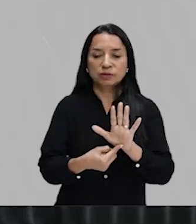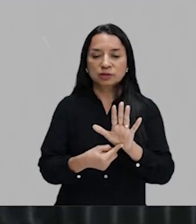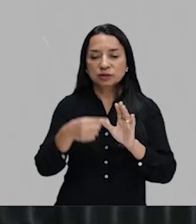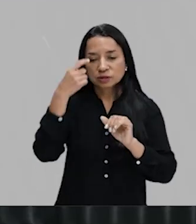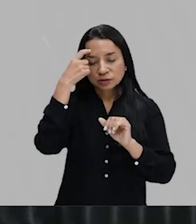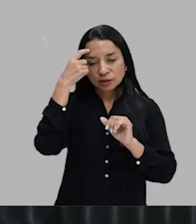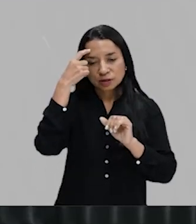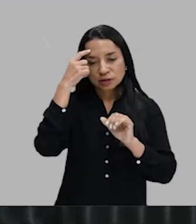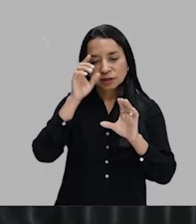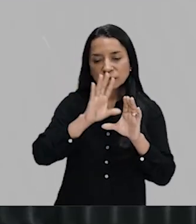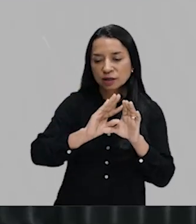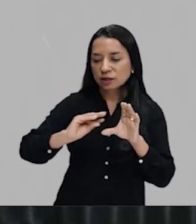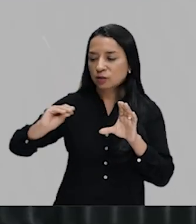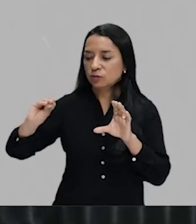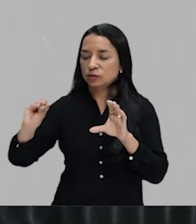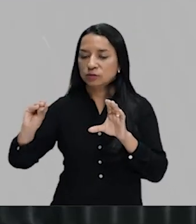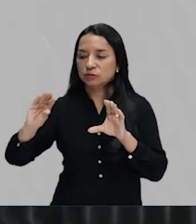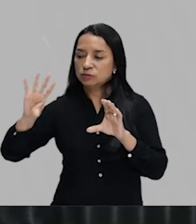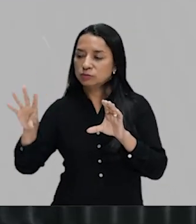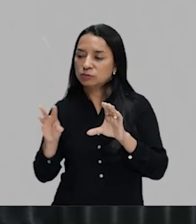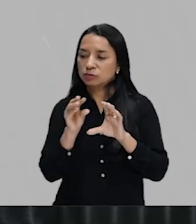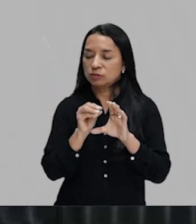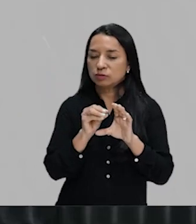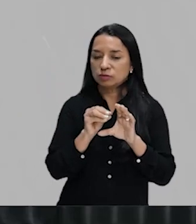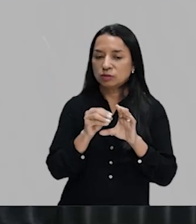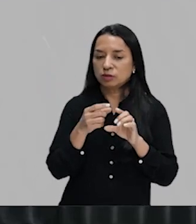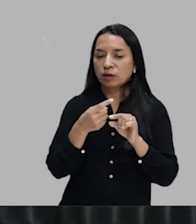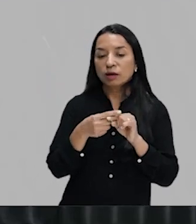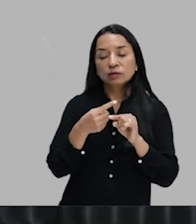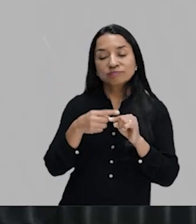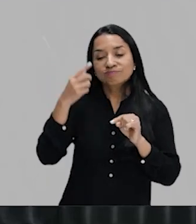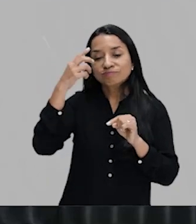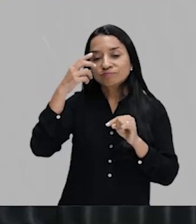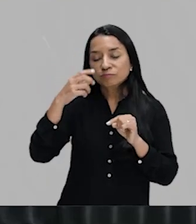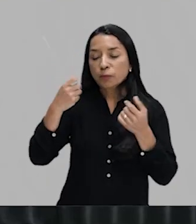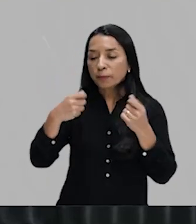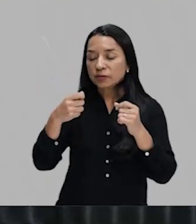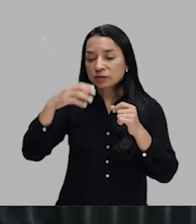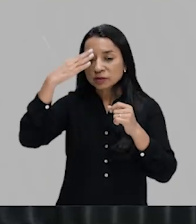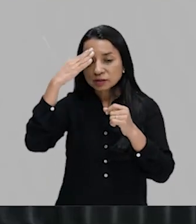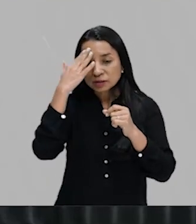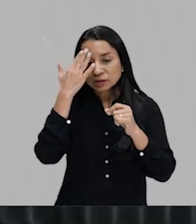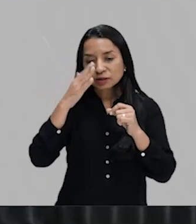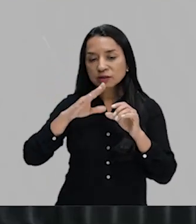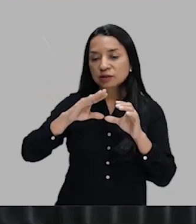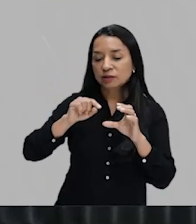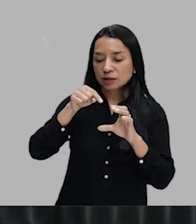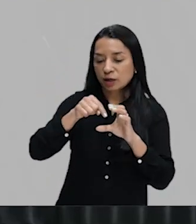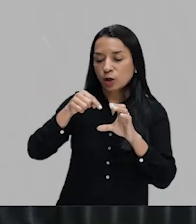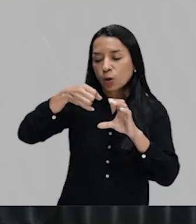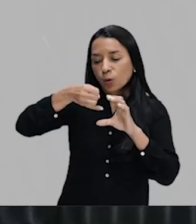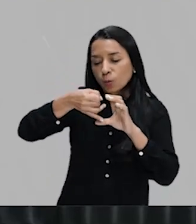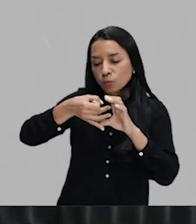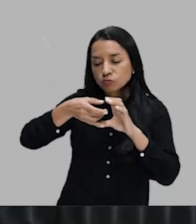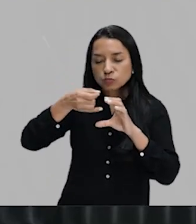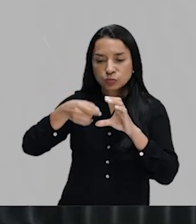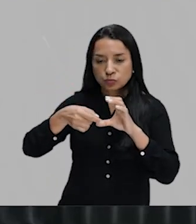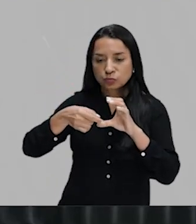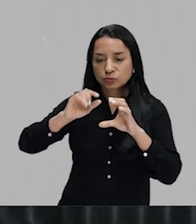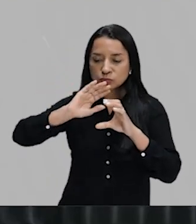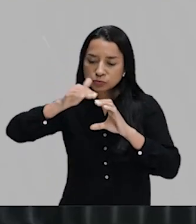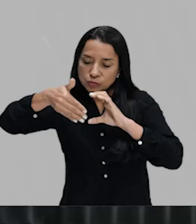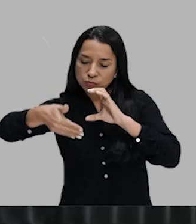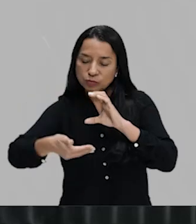do estar contido? Para que você entenda que um conjunto é subconjunto dele próprio, tá?